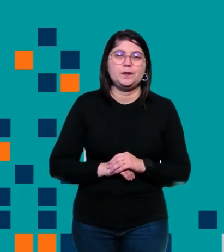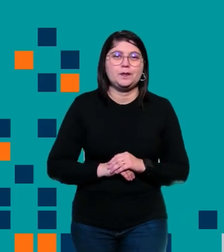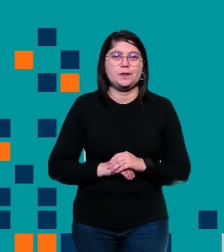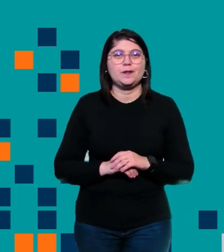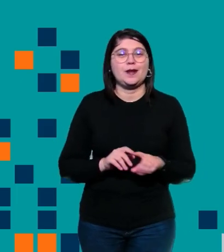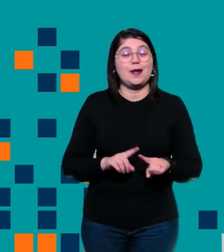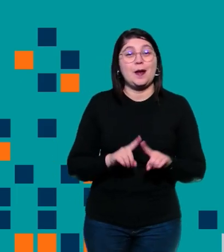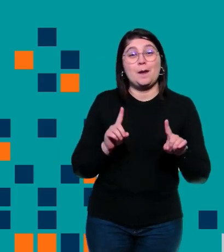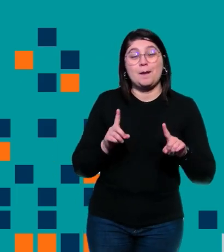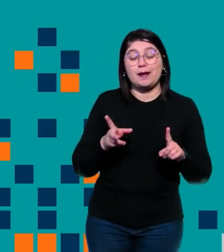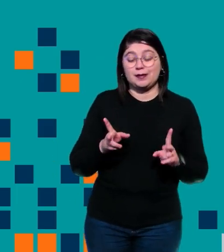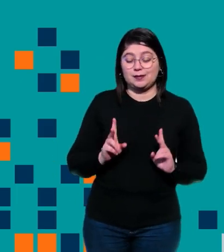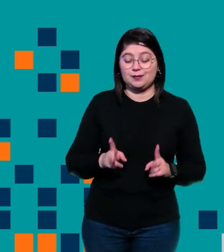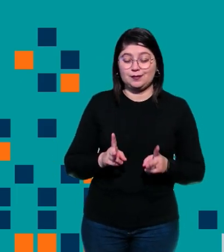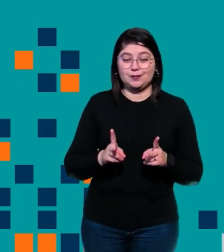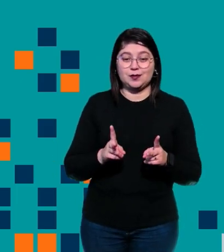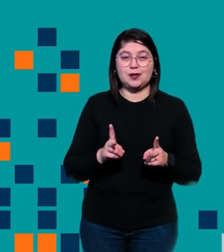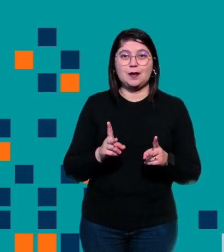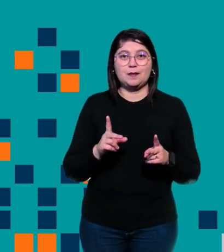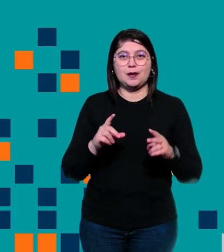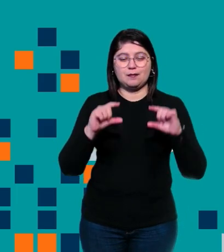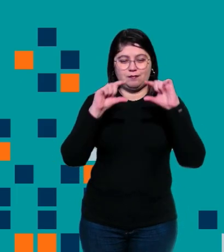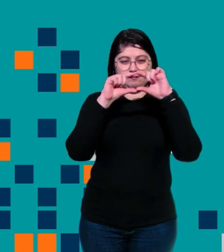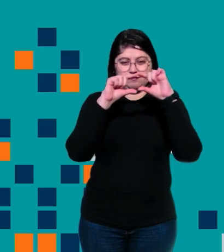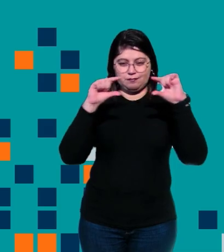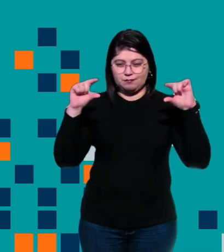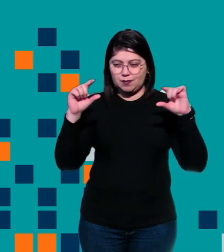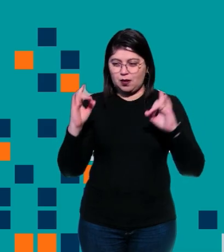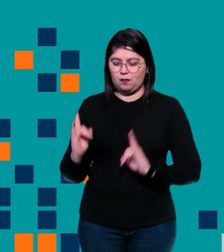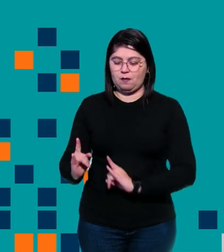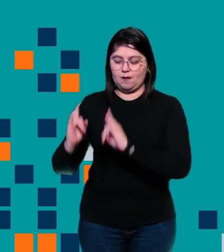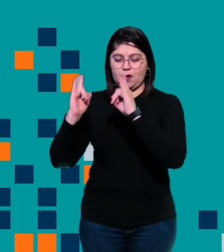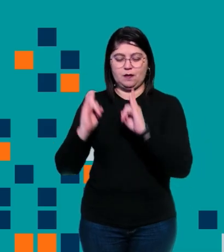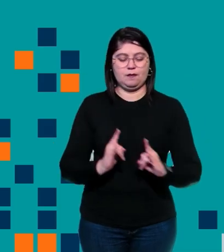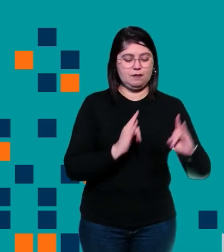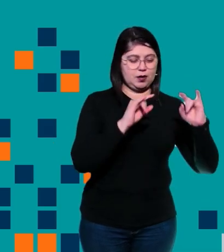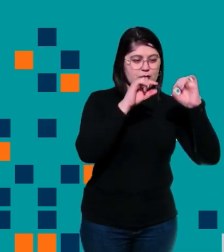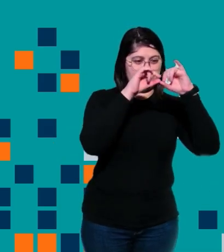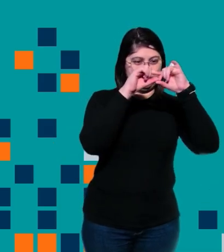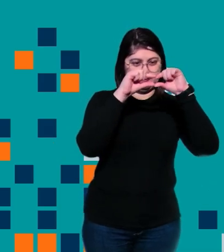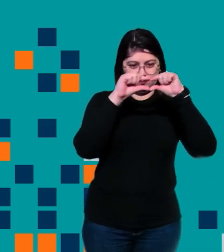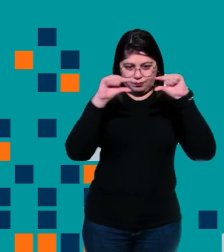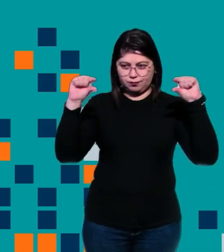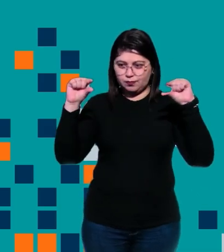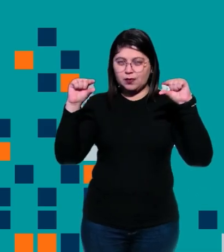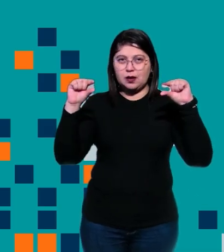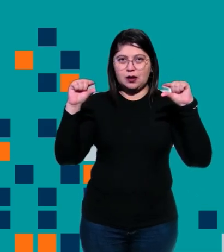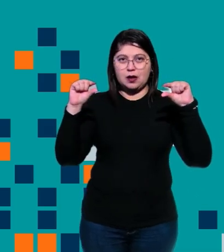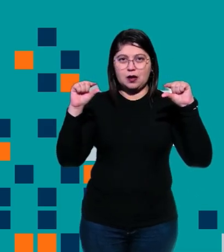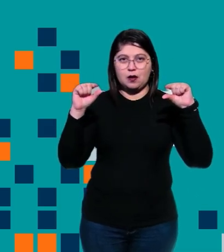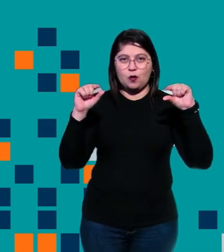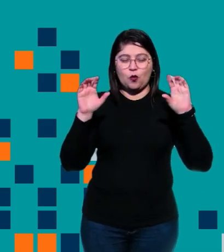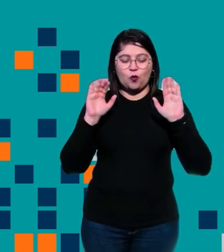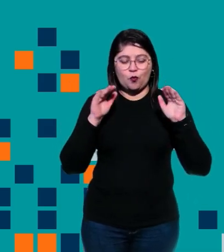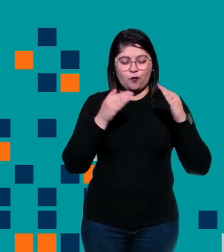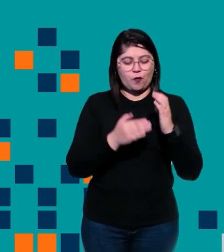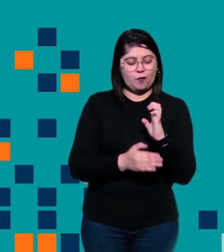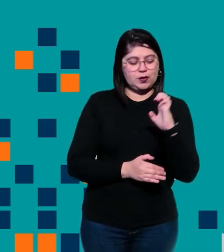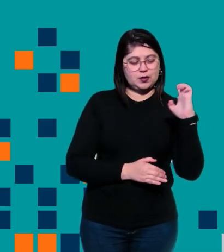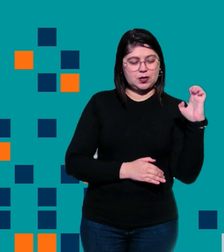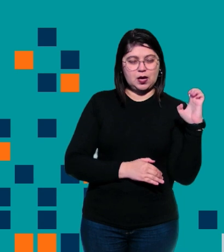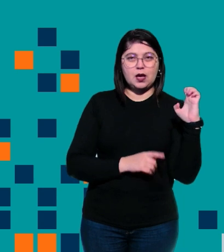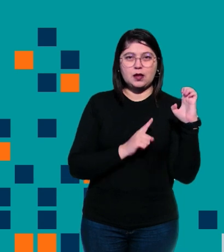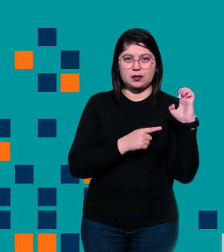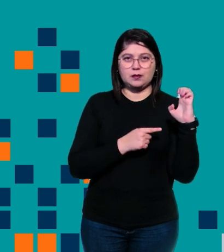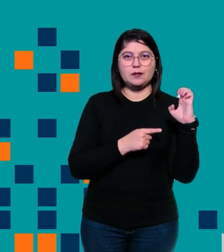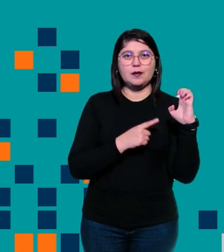Só que era sempre uma linha plana, que tinha muita referência com o prédio à esquerda, que era